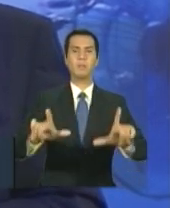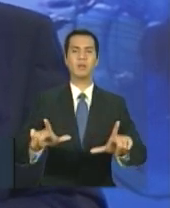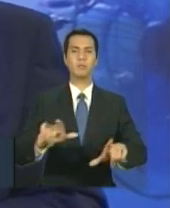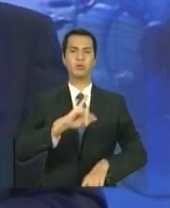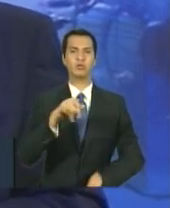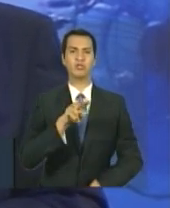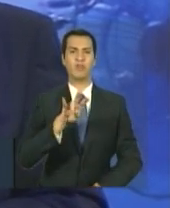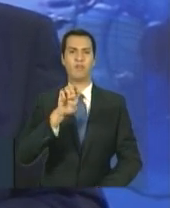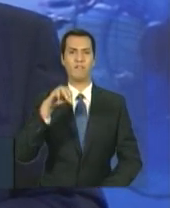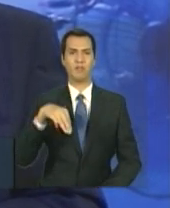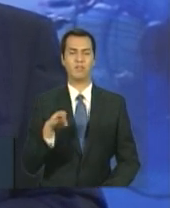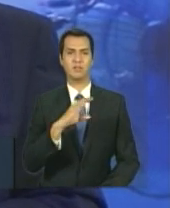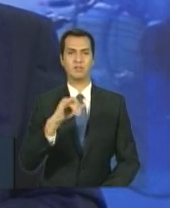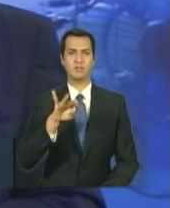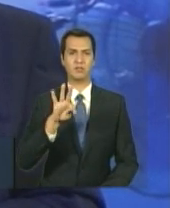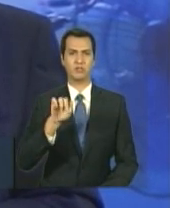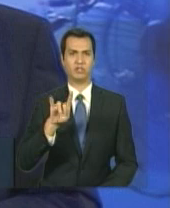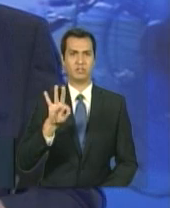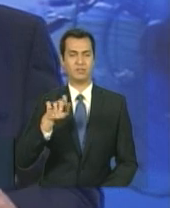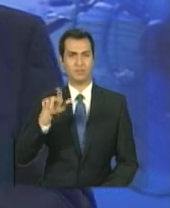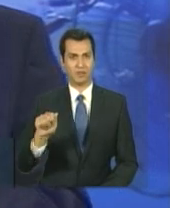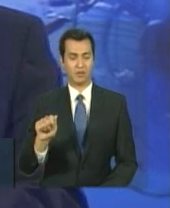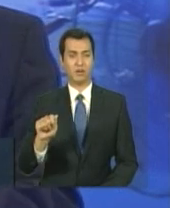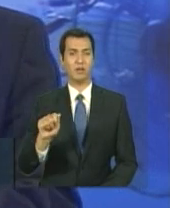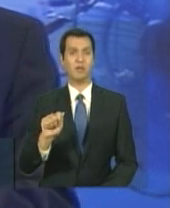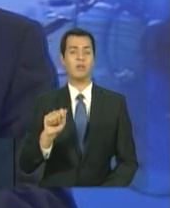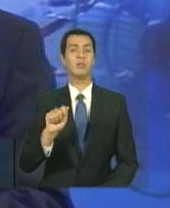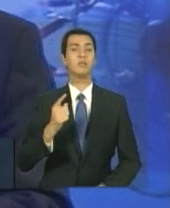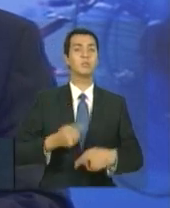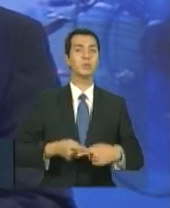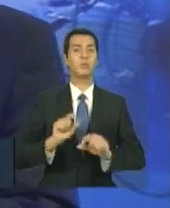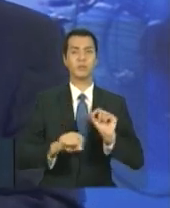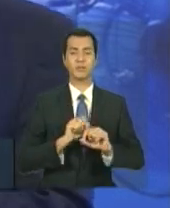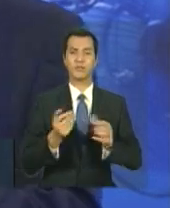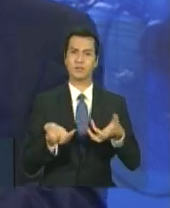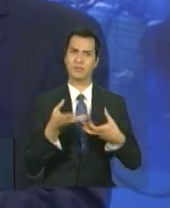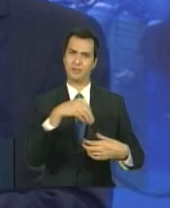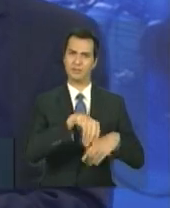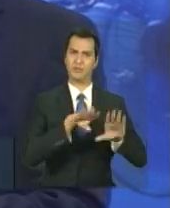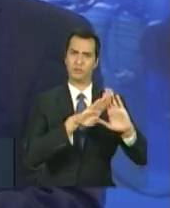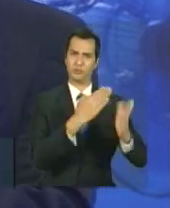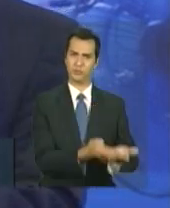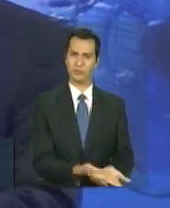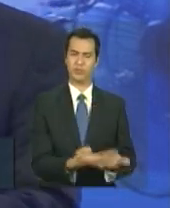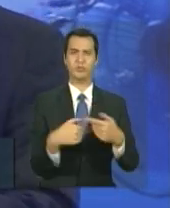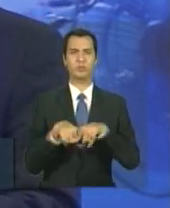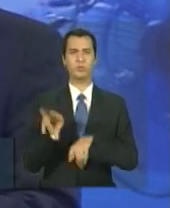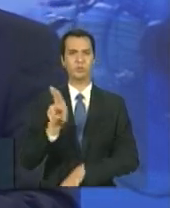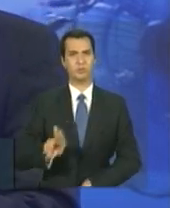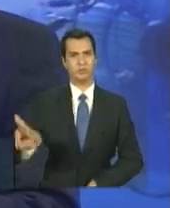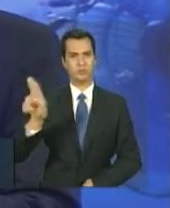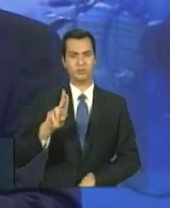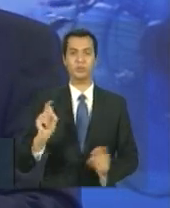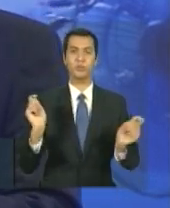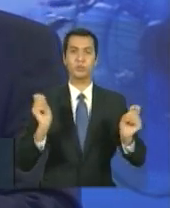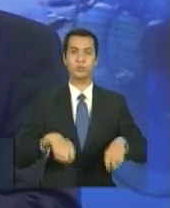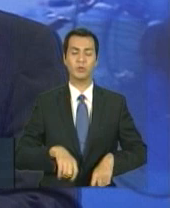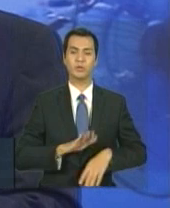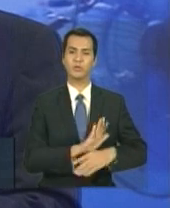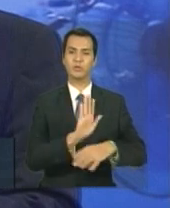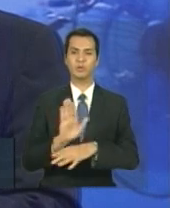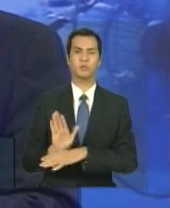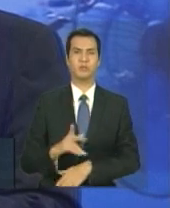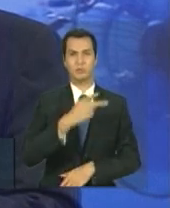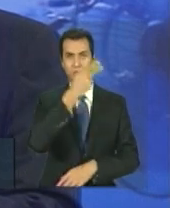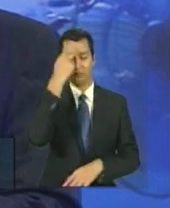estímulo para que a inspiração gestada em escolas e universidades transforme a vida das pessoas do